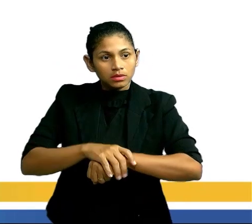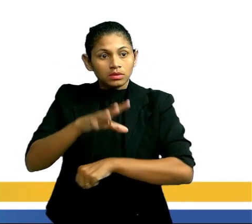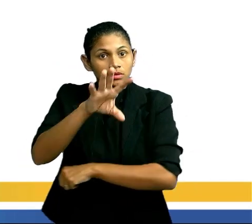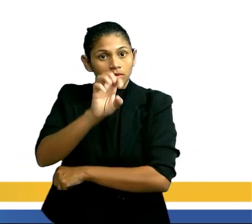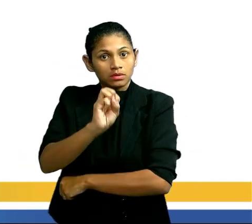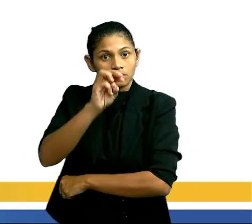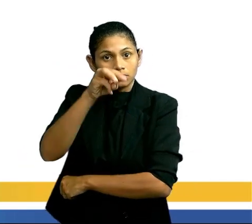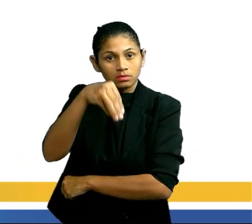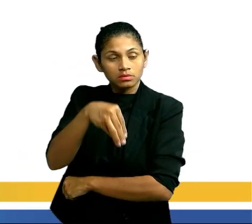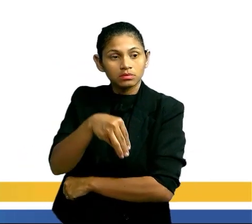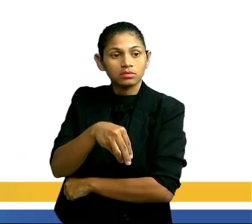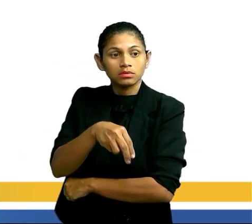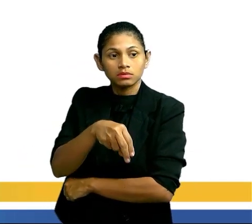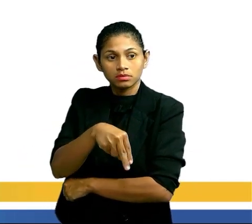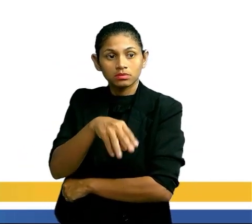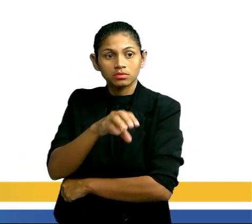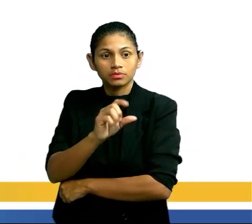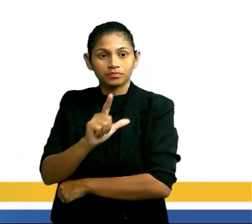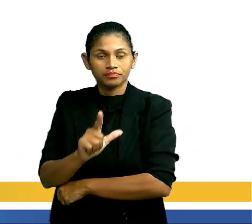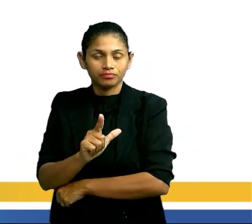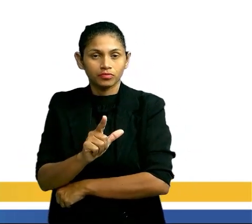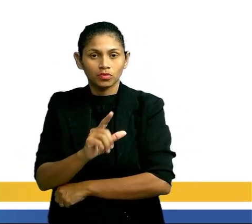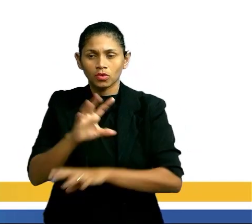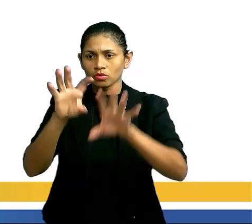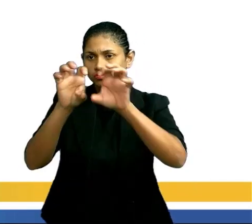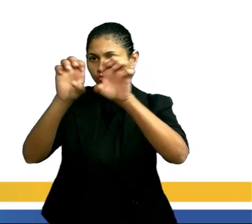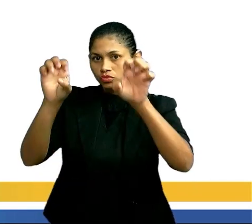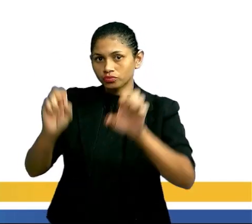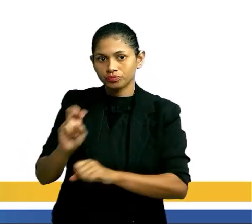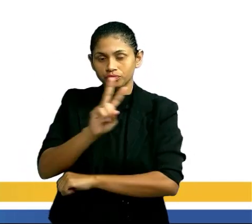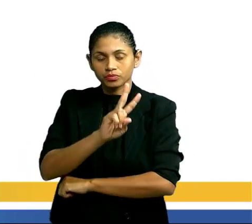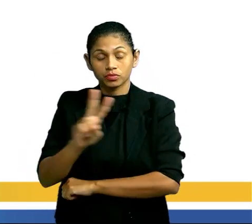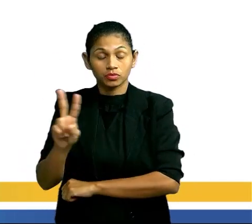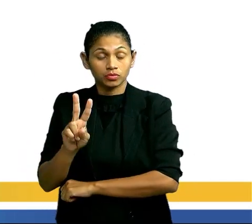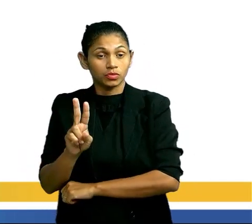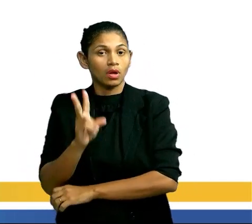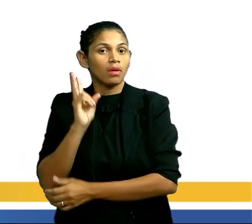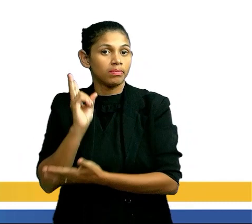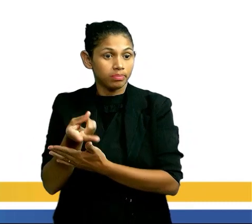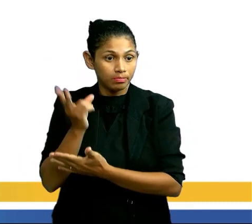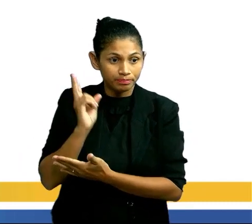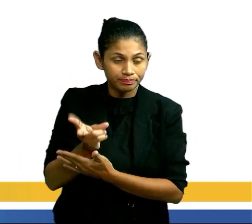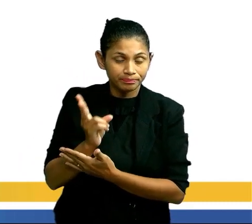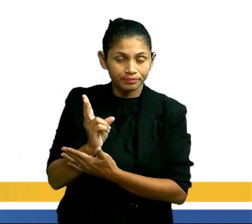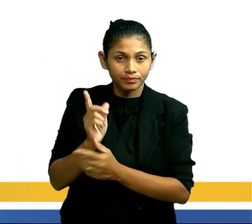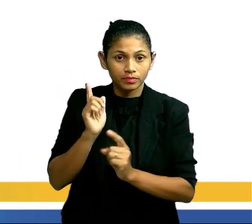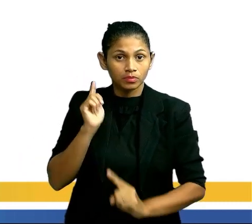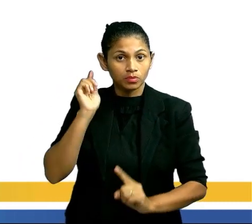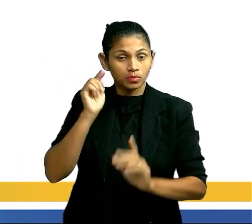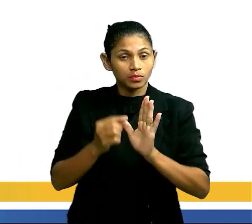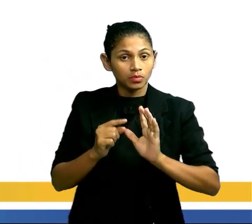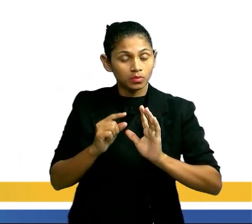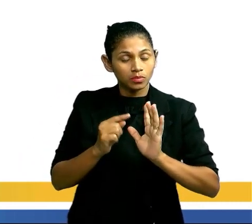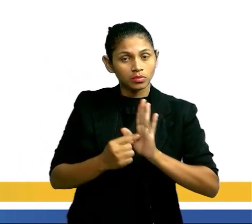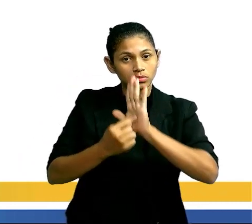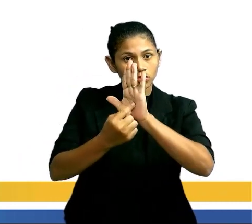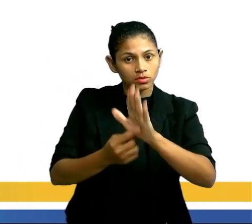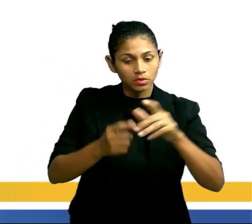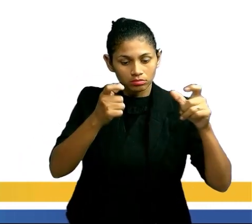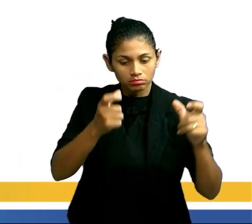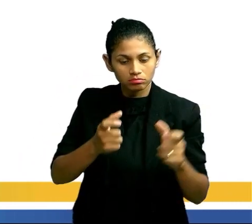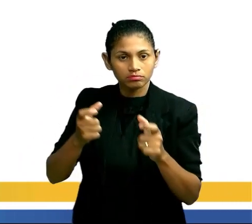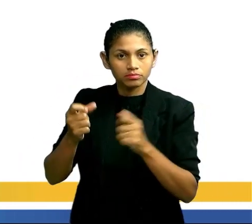perfeito? E aí a nomenclatura é a mesma, você vai indicar a quantidade de carbonos que tem, o infixo en para dizer que é um carbono insaturado